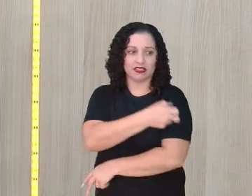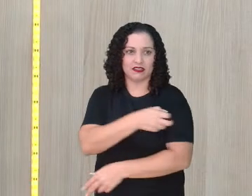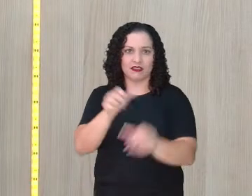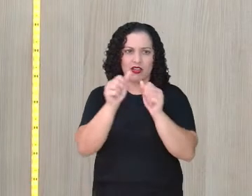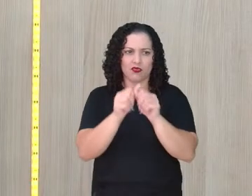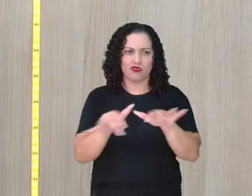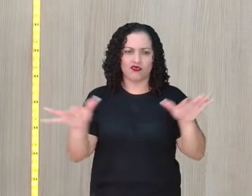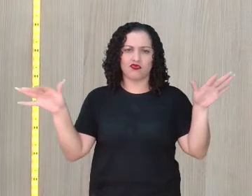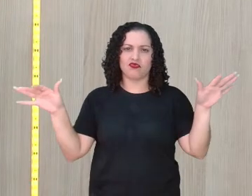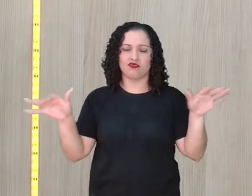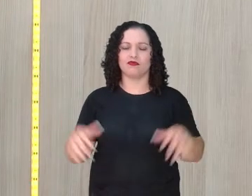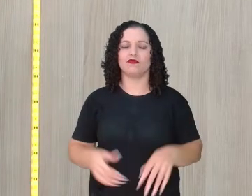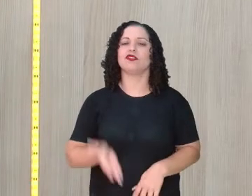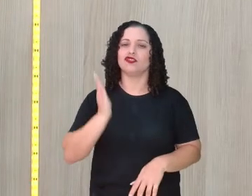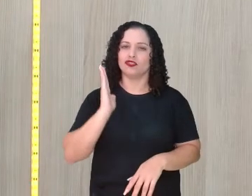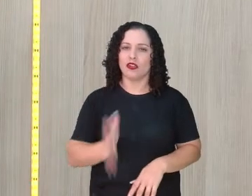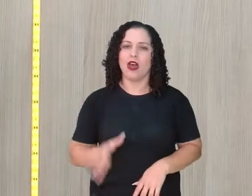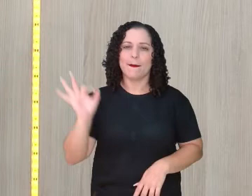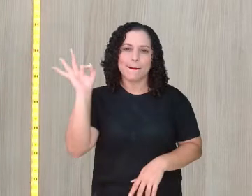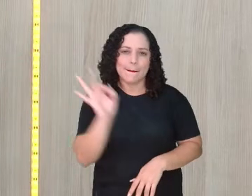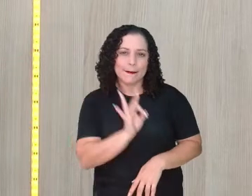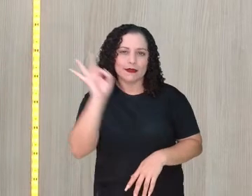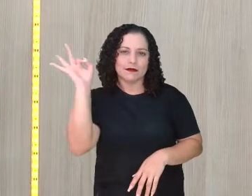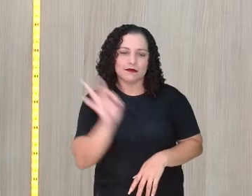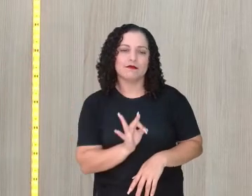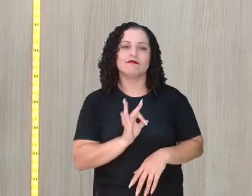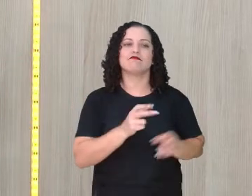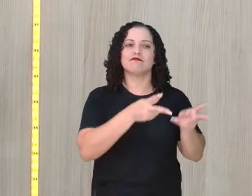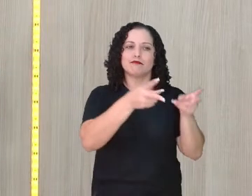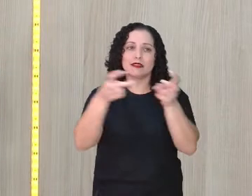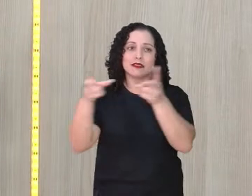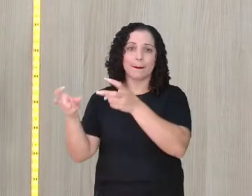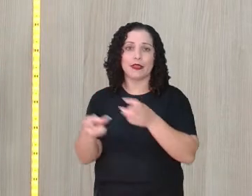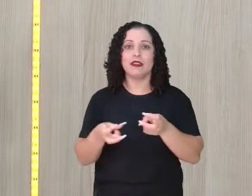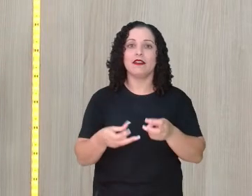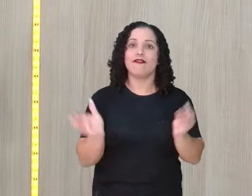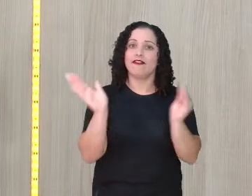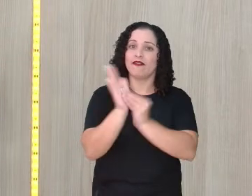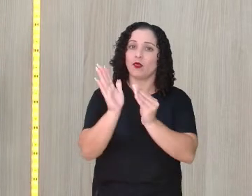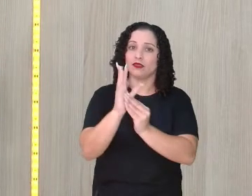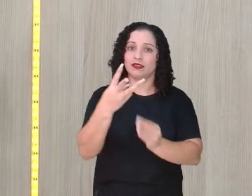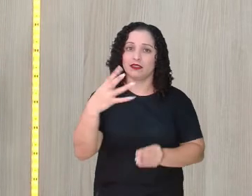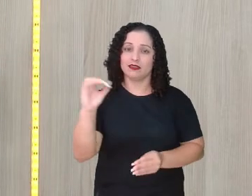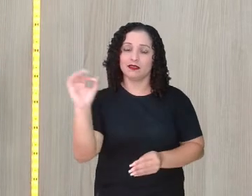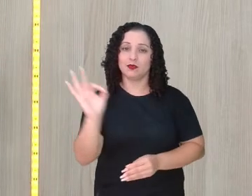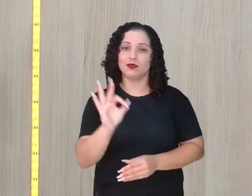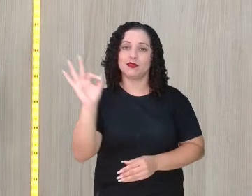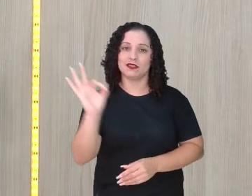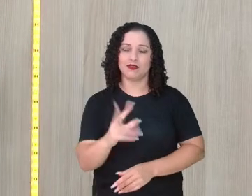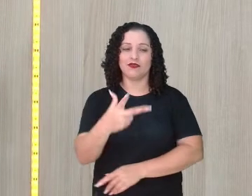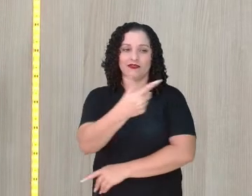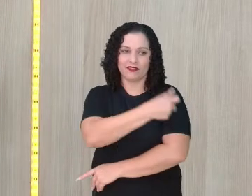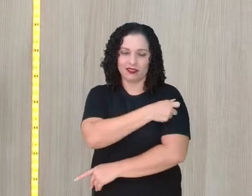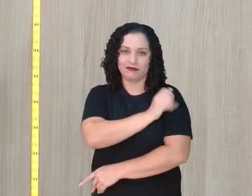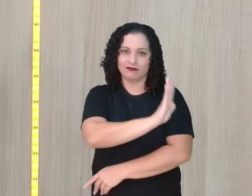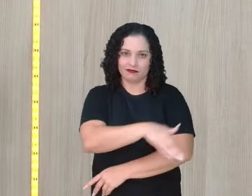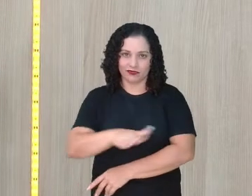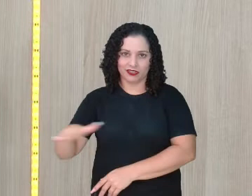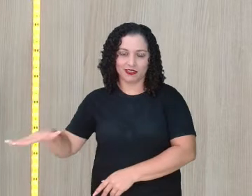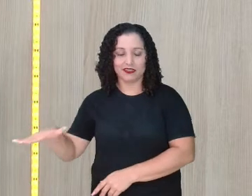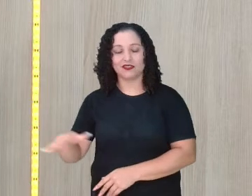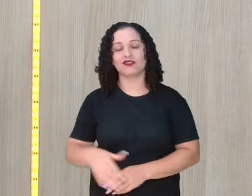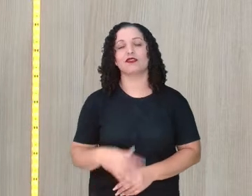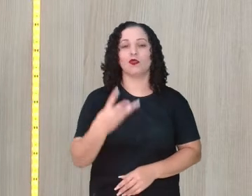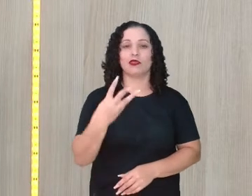que eu estava vendo, que você disse, professora, estamos faltando vacinar 30% das crianças.